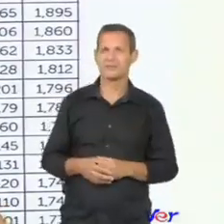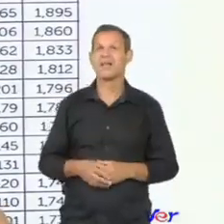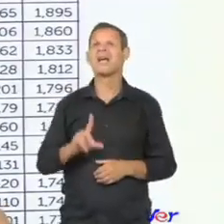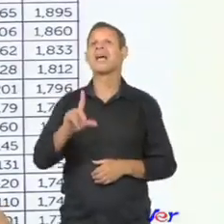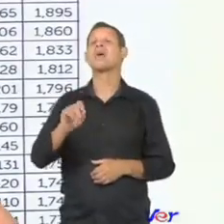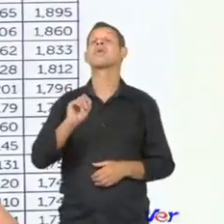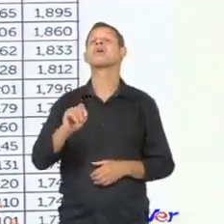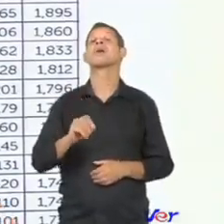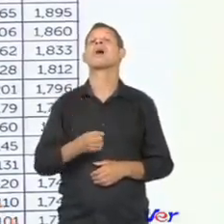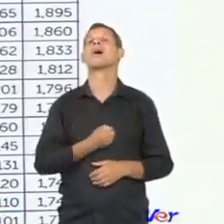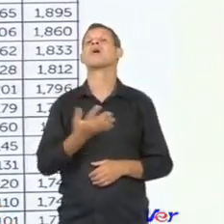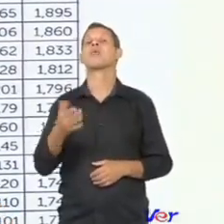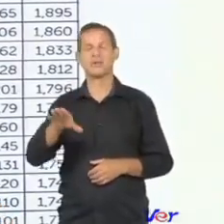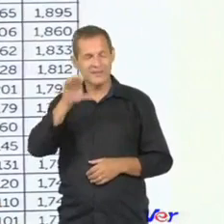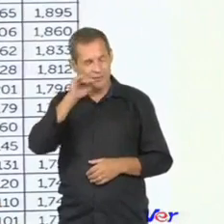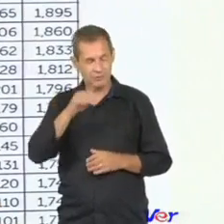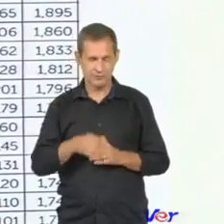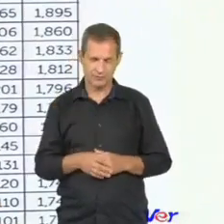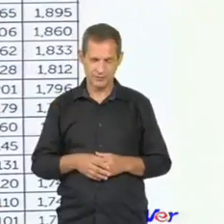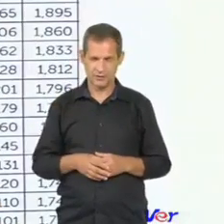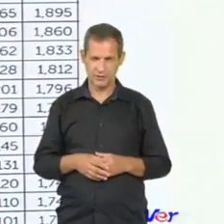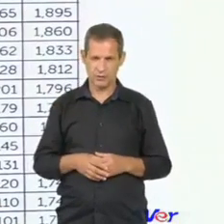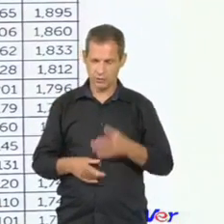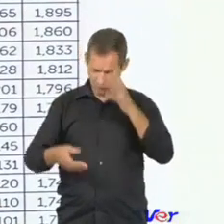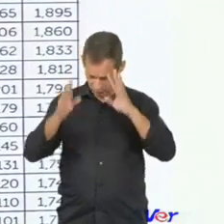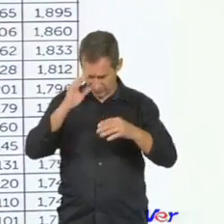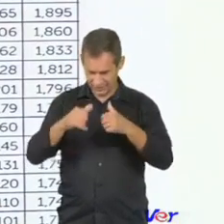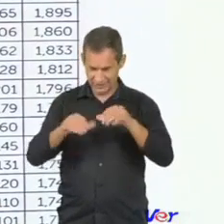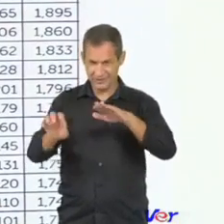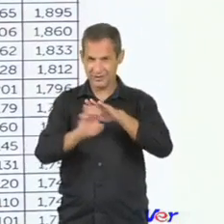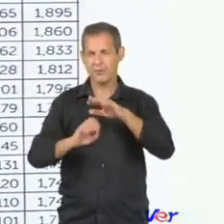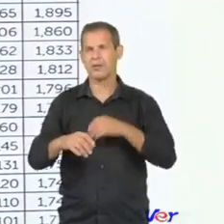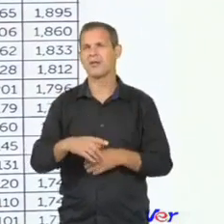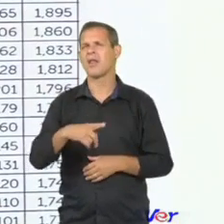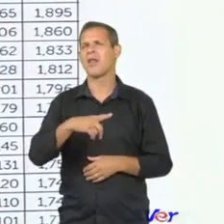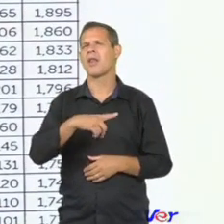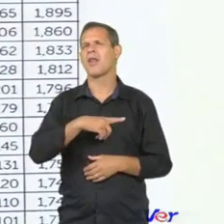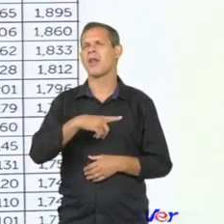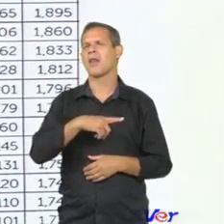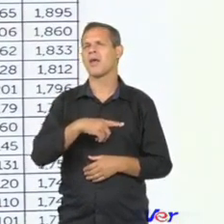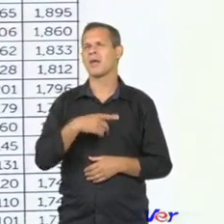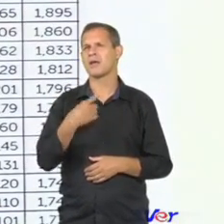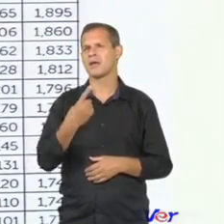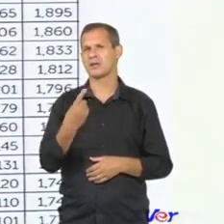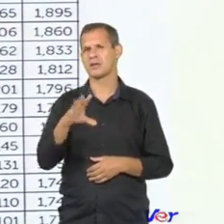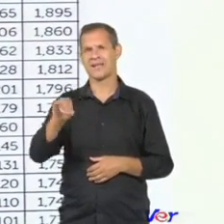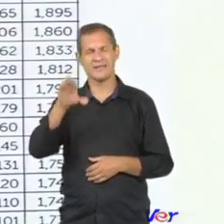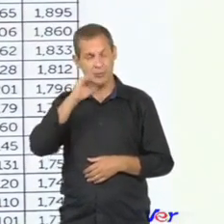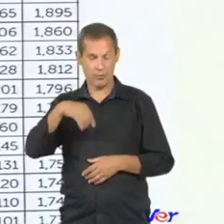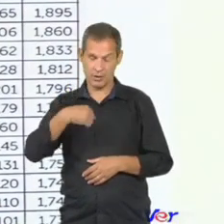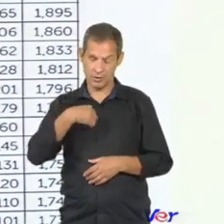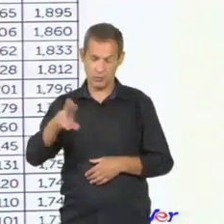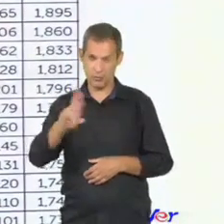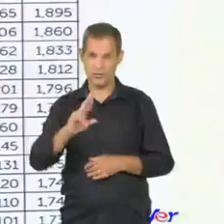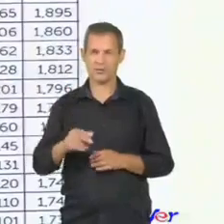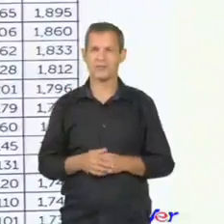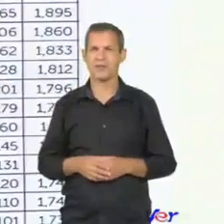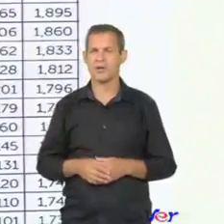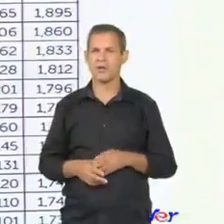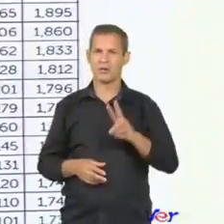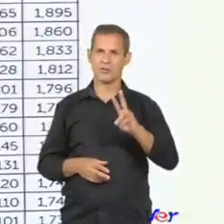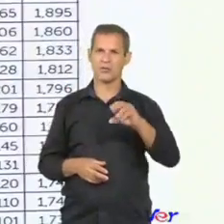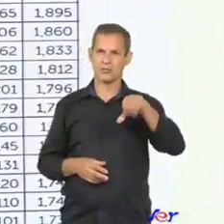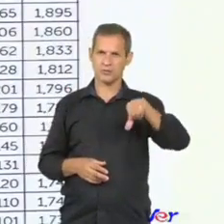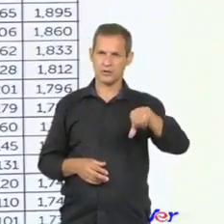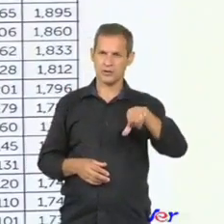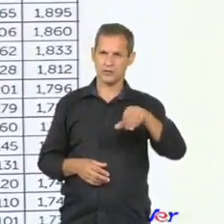ser o quê? A quantidade de funcionários. Então, vamos imaginar que essa empresa ela tenha 10 funcionários. Então, eu vou utilizar o V9,